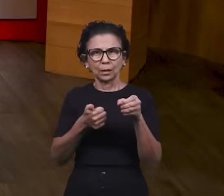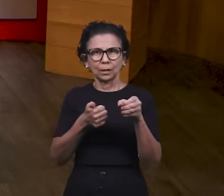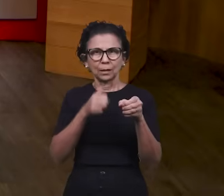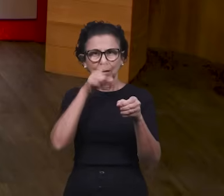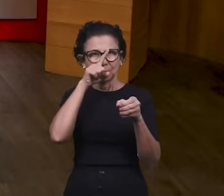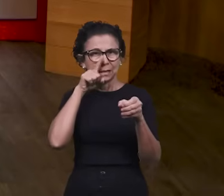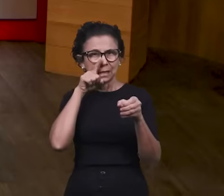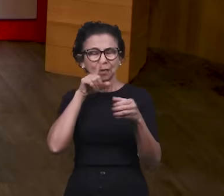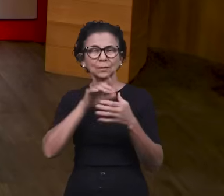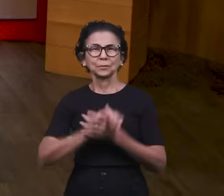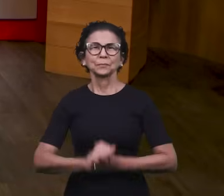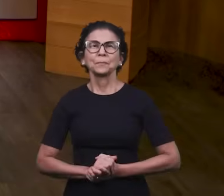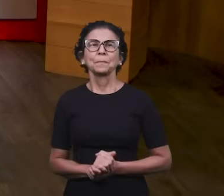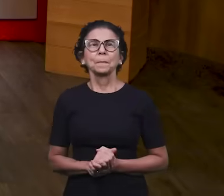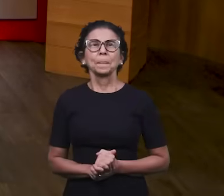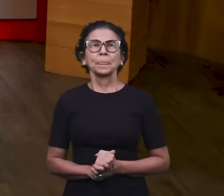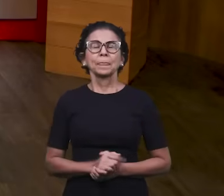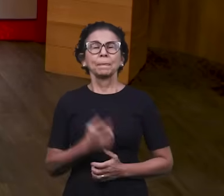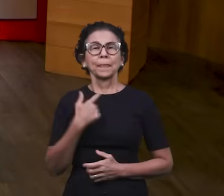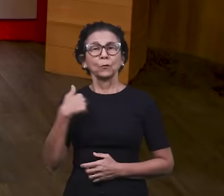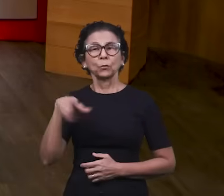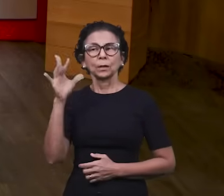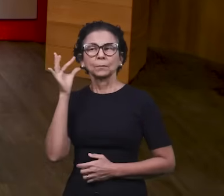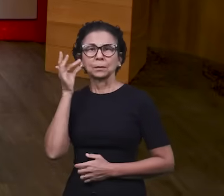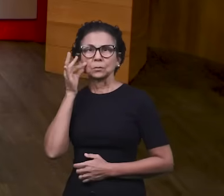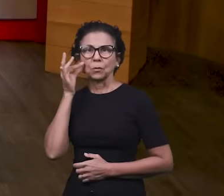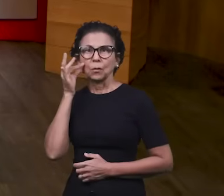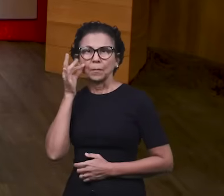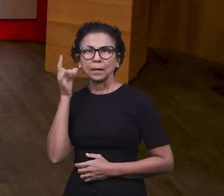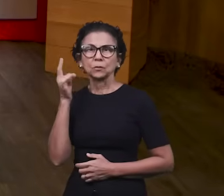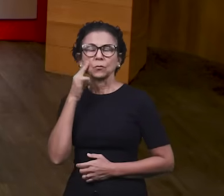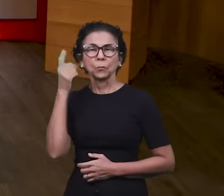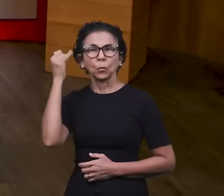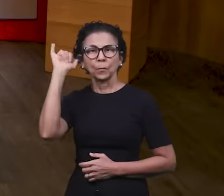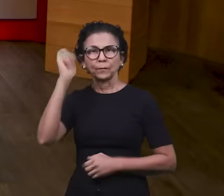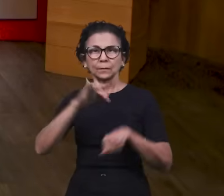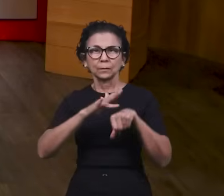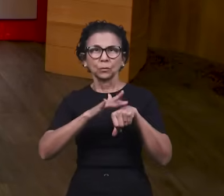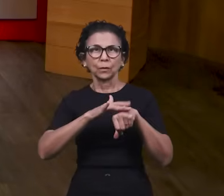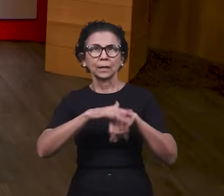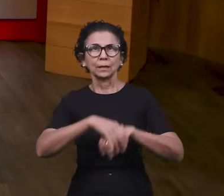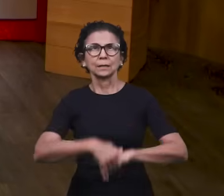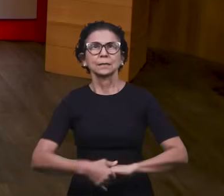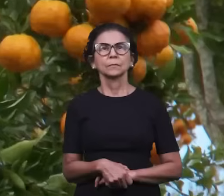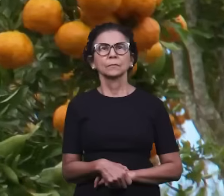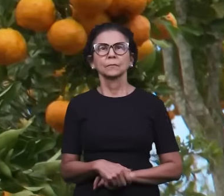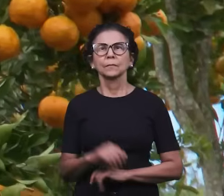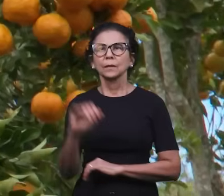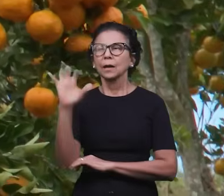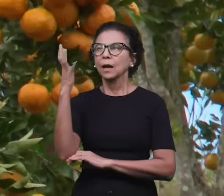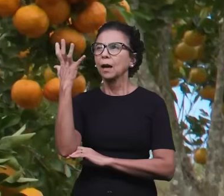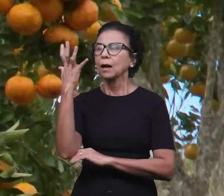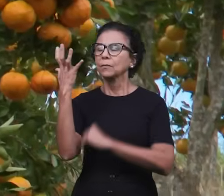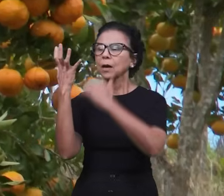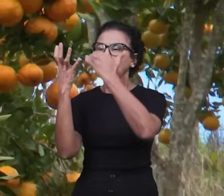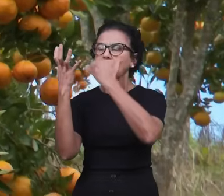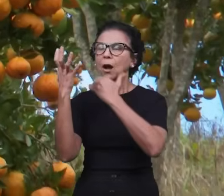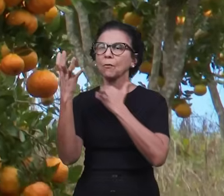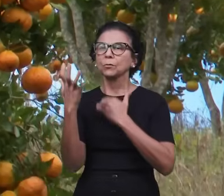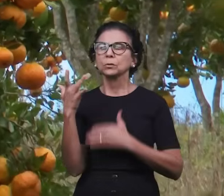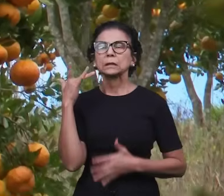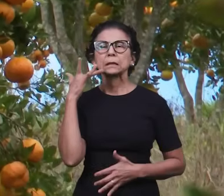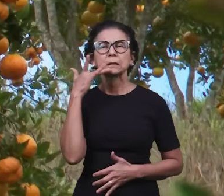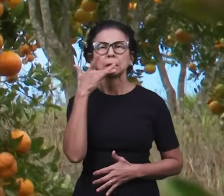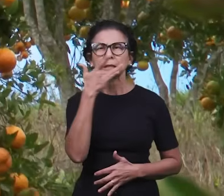Poncã e preparamos uma matéria especial sobre o combate a doenças. Vamos à reportagem. O perfume doce, a